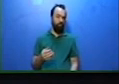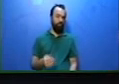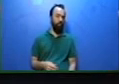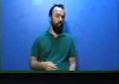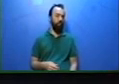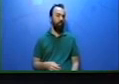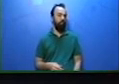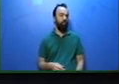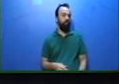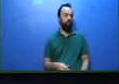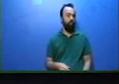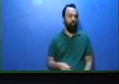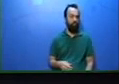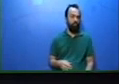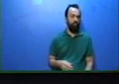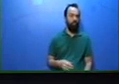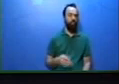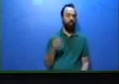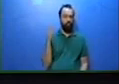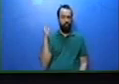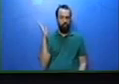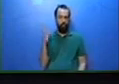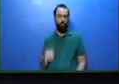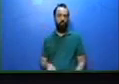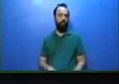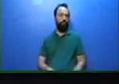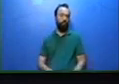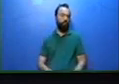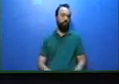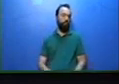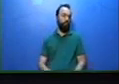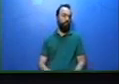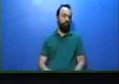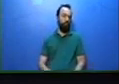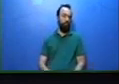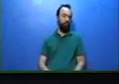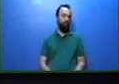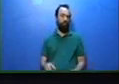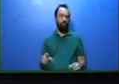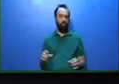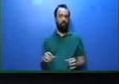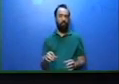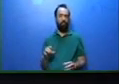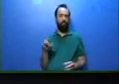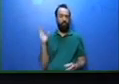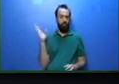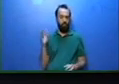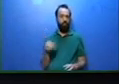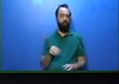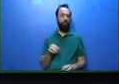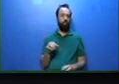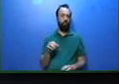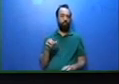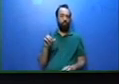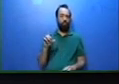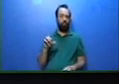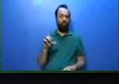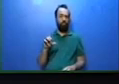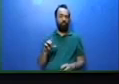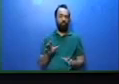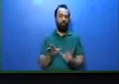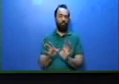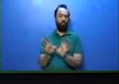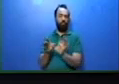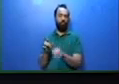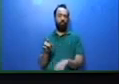ó. Laerte, Lola e Juju, as andorinhas, tá? Lembre que nós comentamos, as